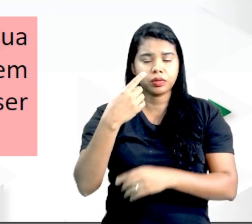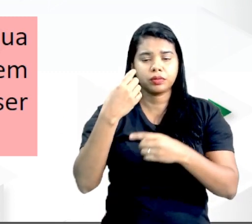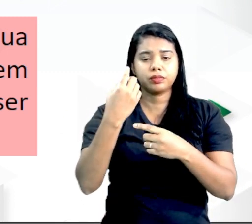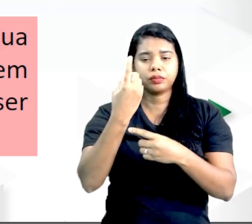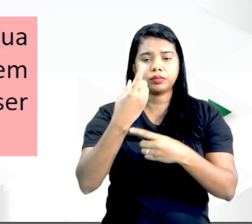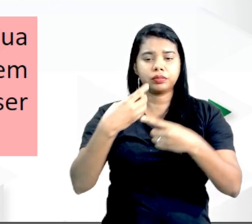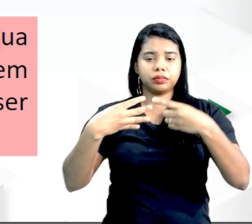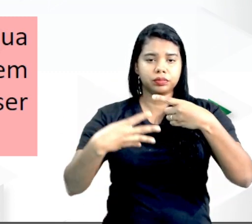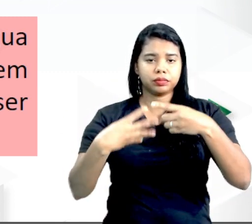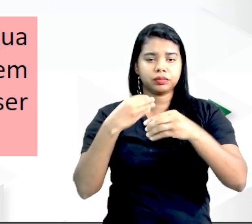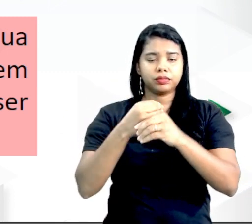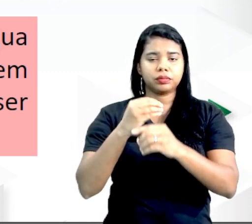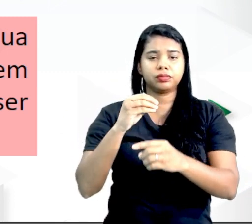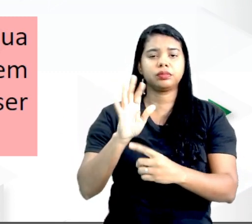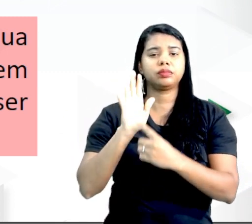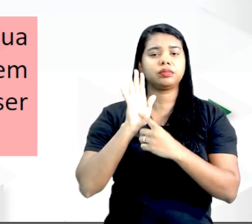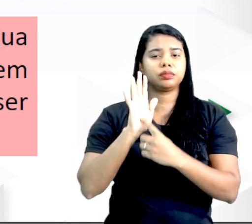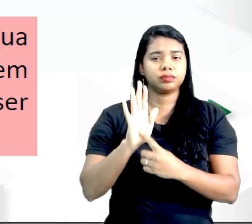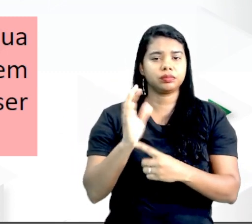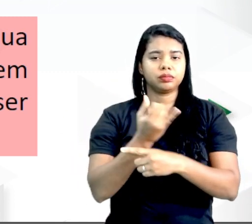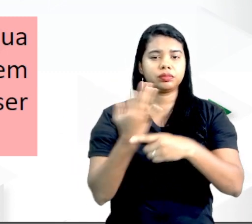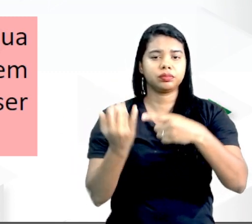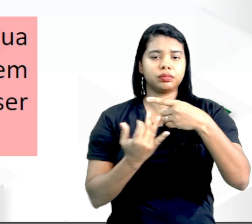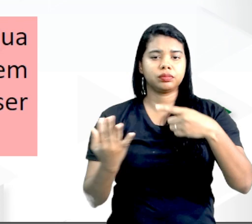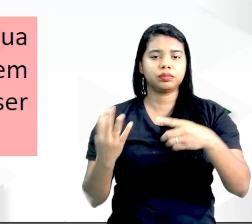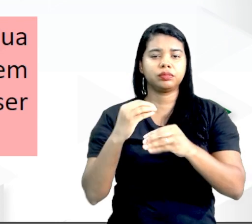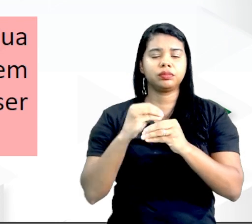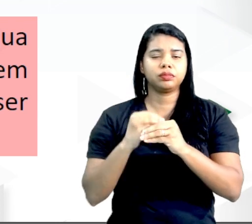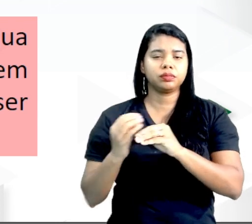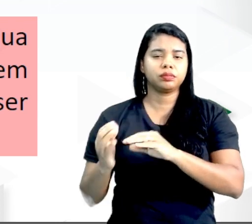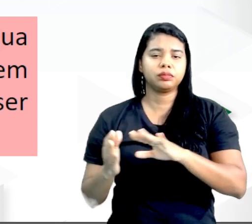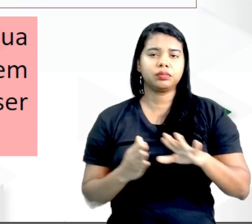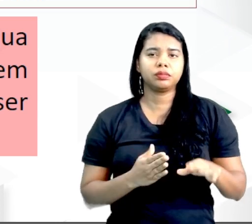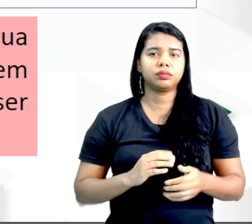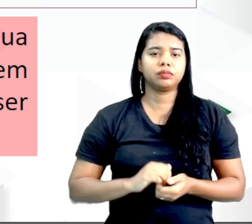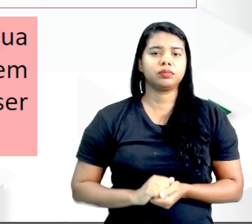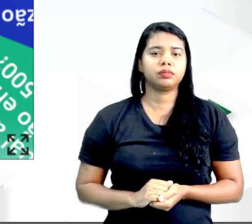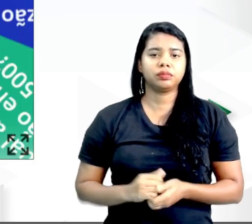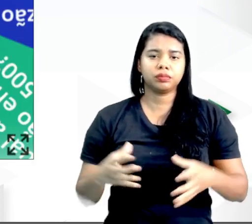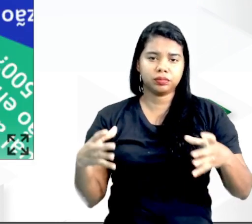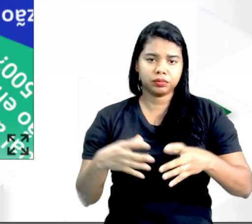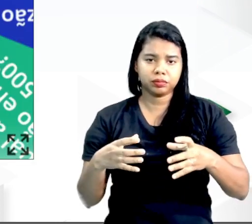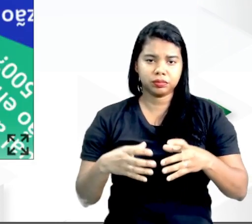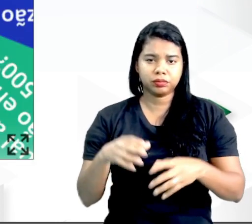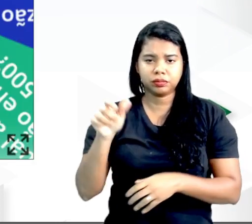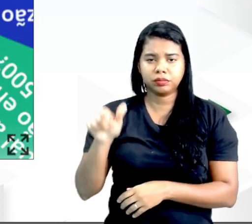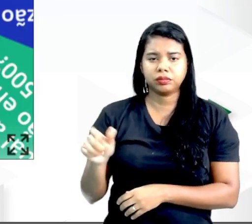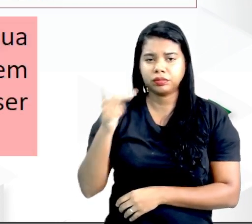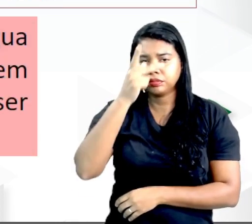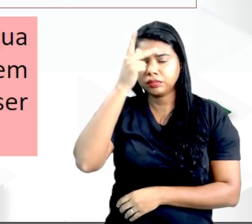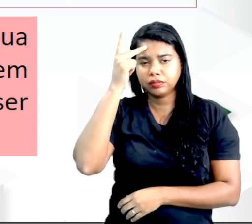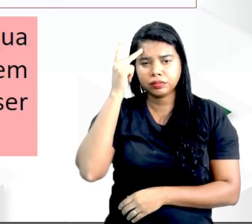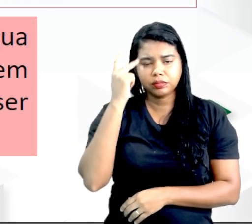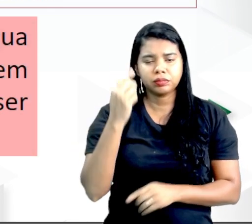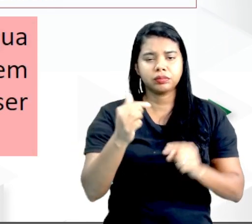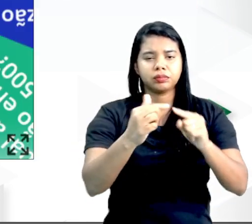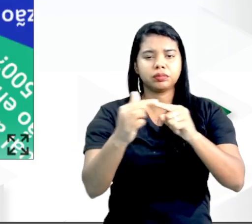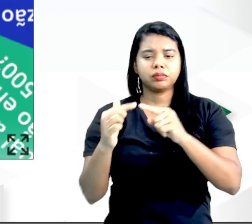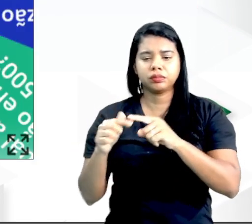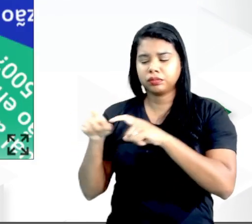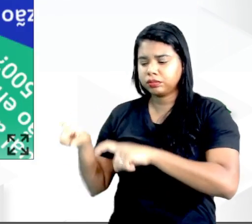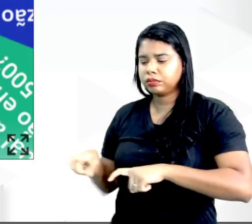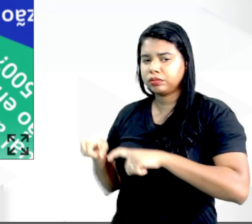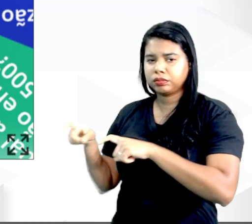a razão que pode ser representada pela fração, tá? Quantidade de pessoas nas áreas urbanas e fazendo a relação nas áreas